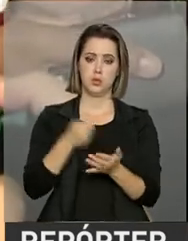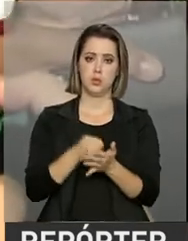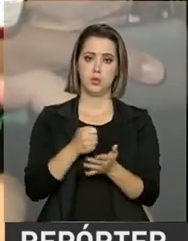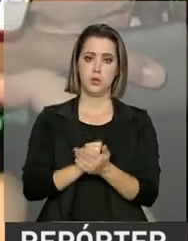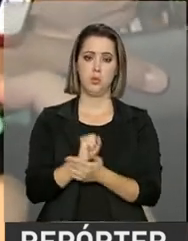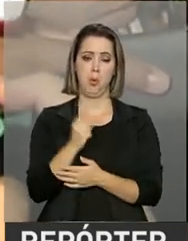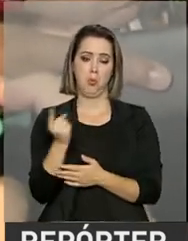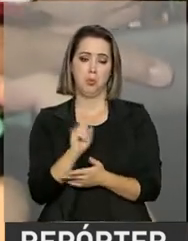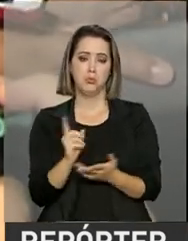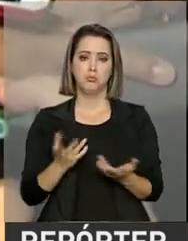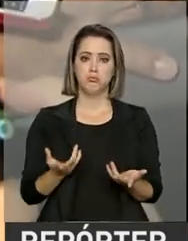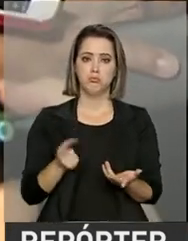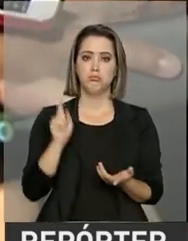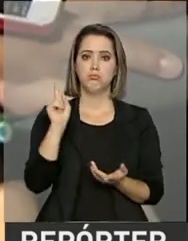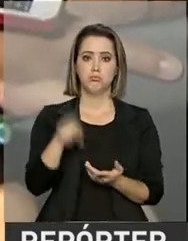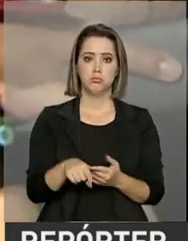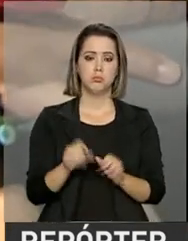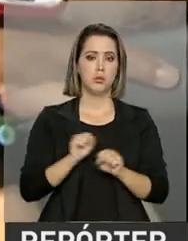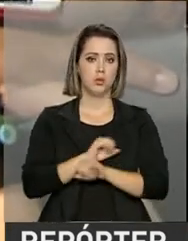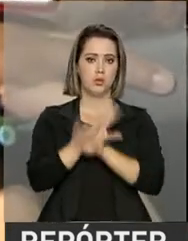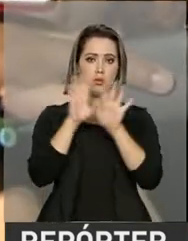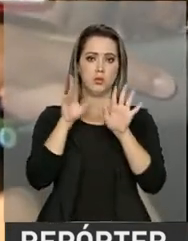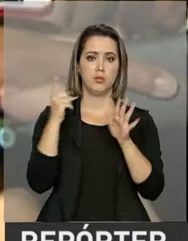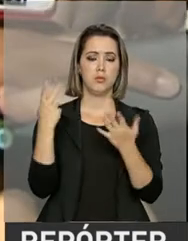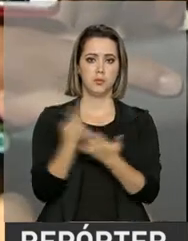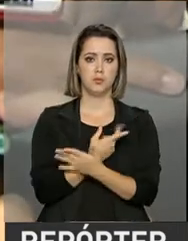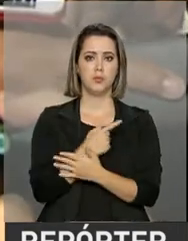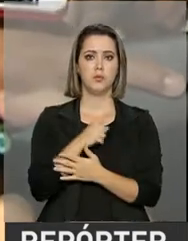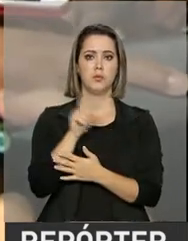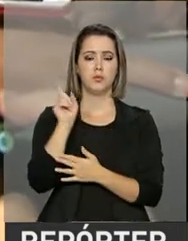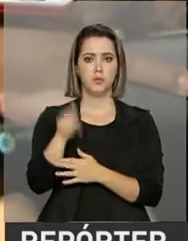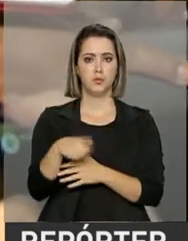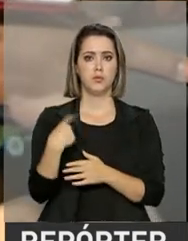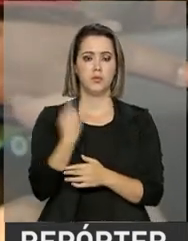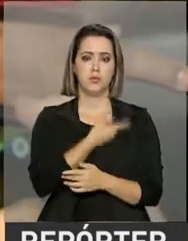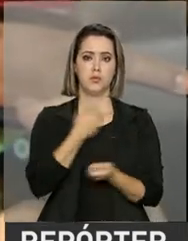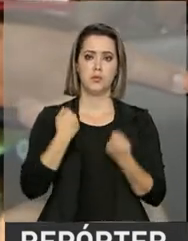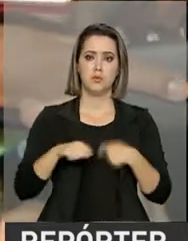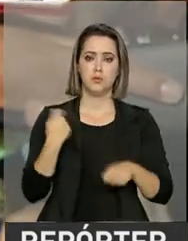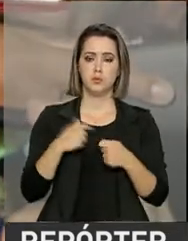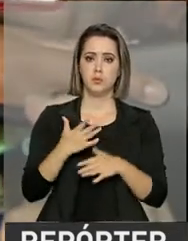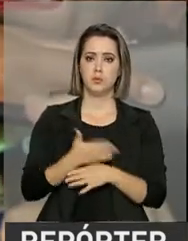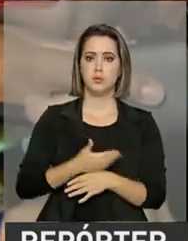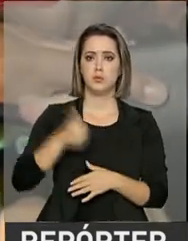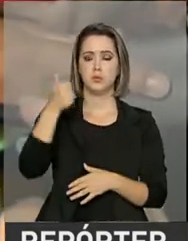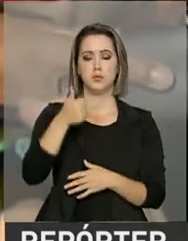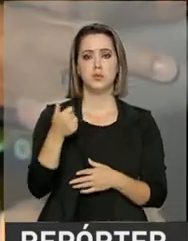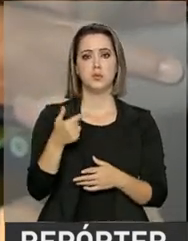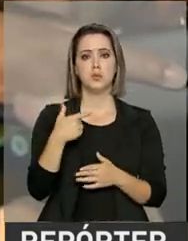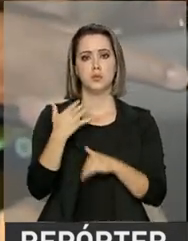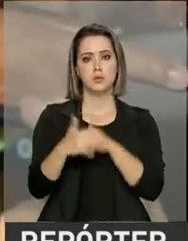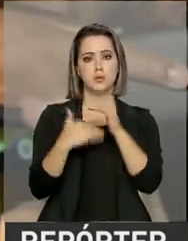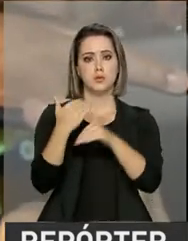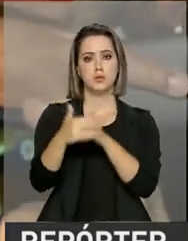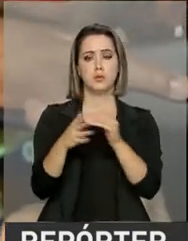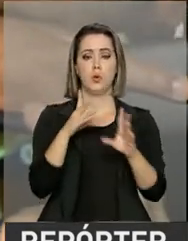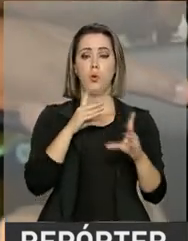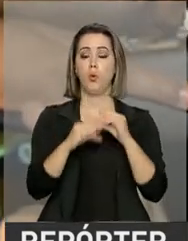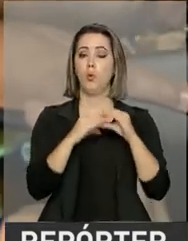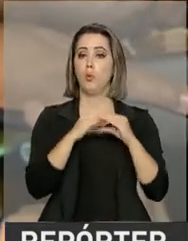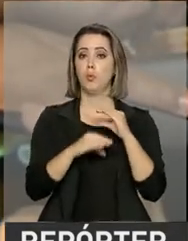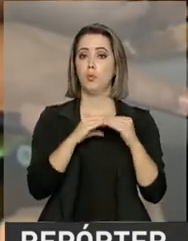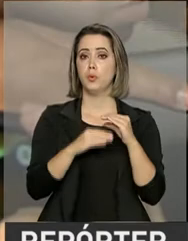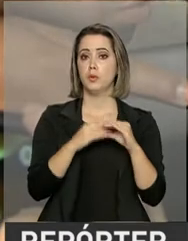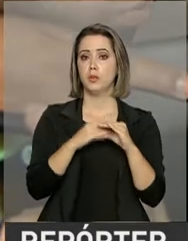ou não e evidentemente que tudo isso seja grande confusão na relação melhorar ainda mais a oa comunicação